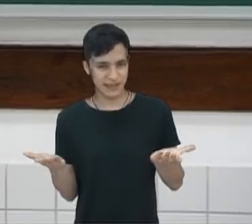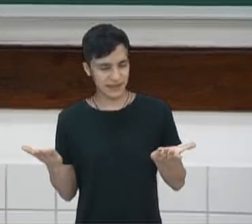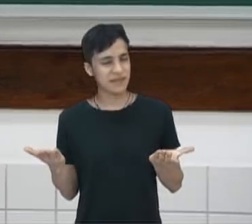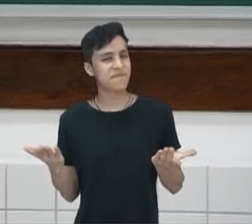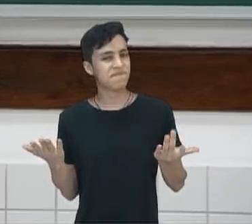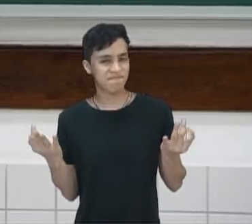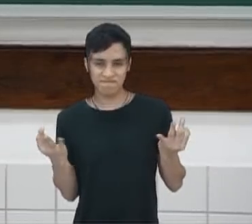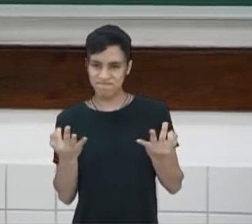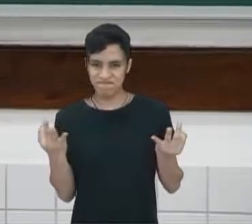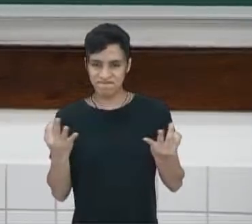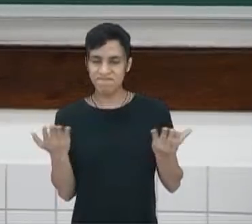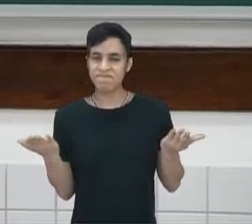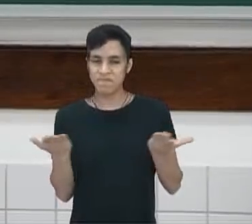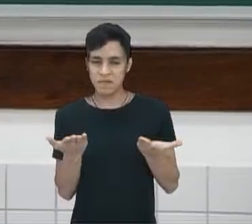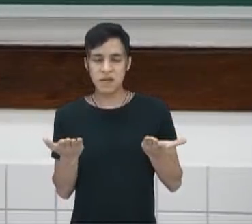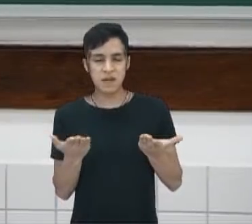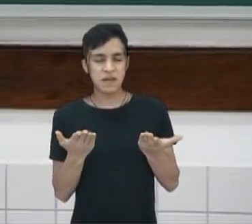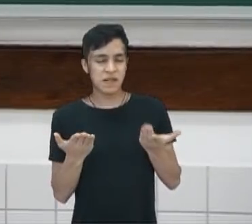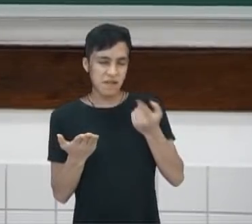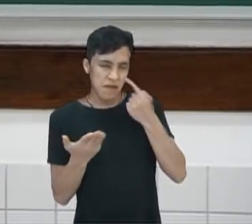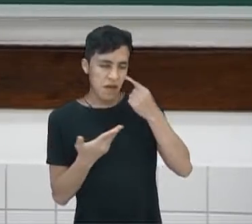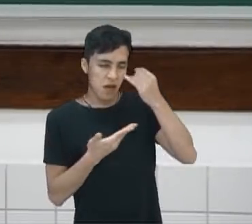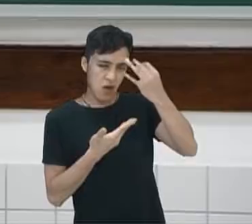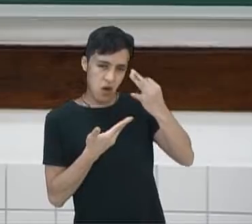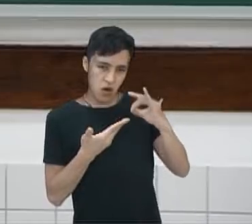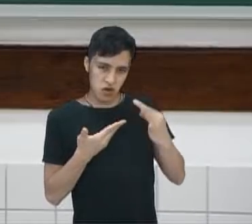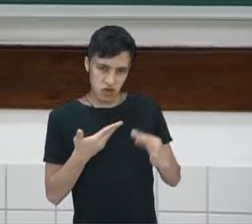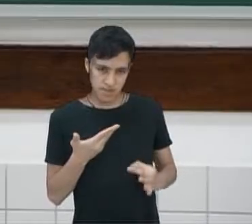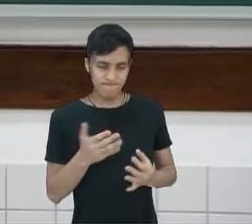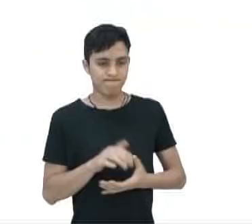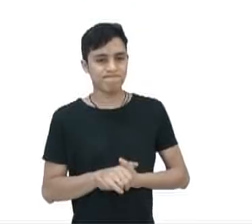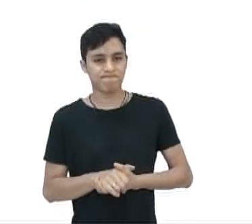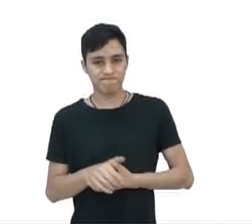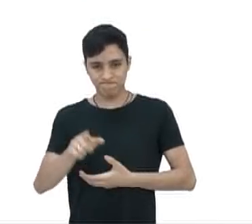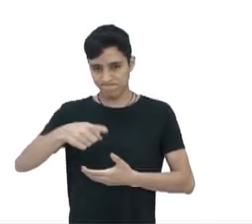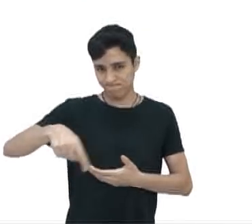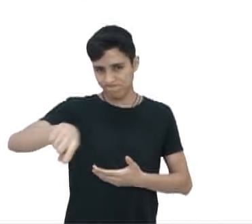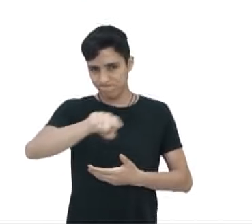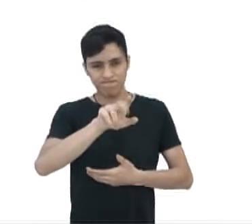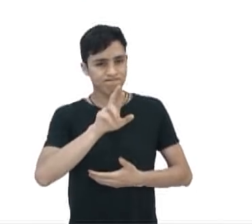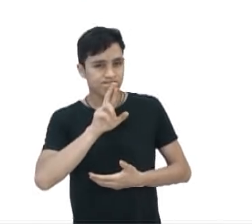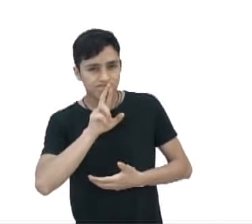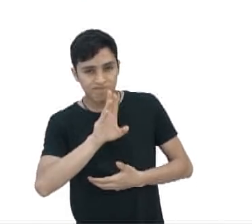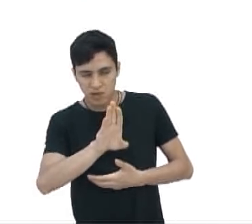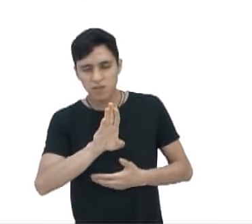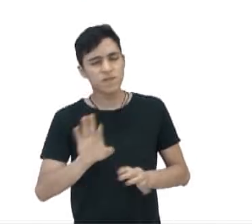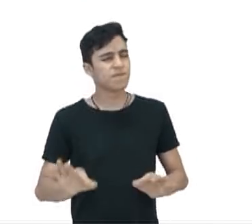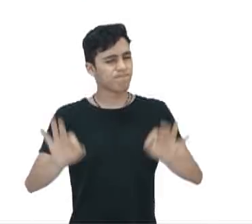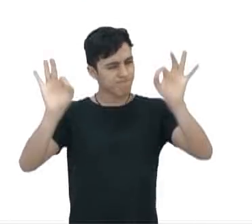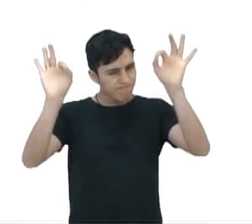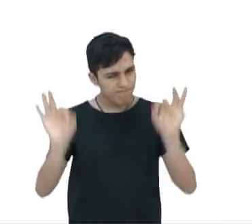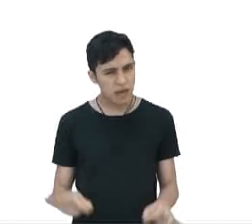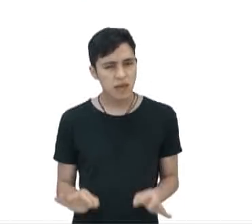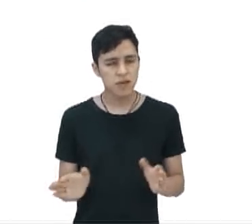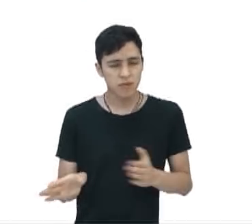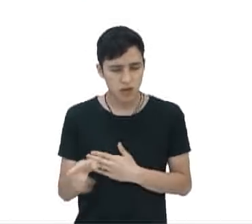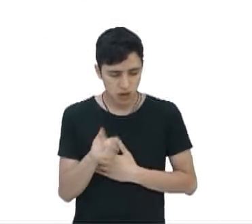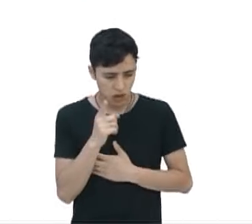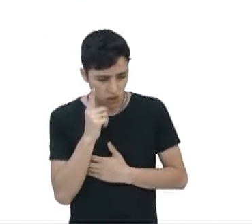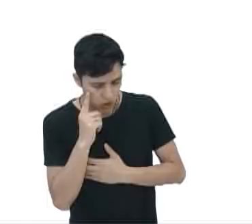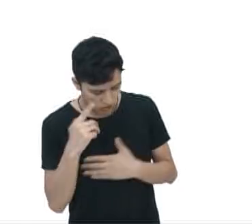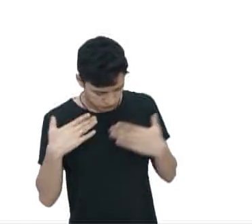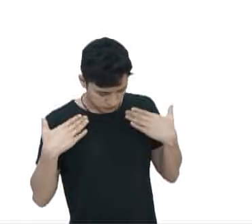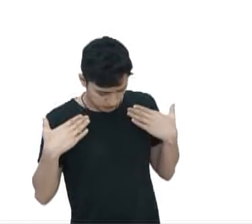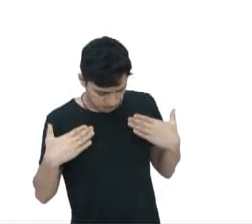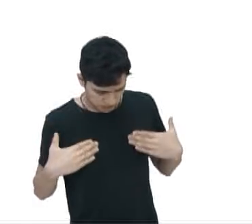Muito bem, então vamos fazer a correção? Se você respondeu a letra B, é isso mesmo. Então a organização do